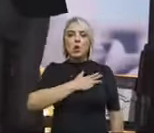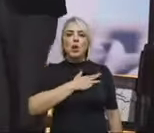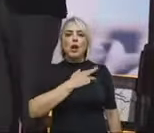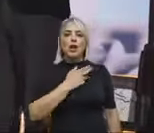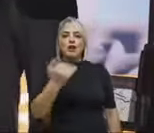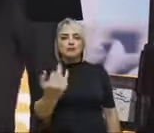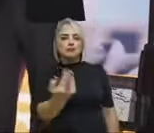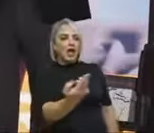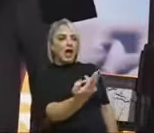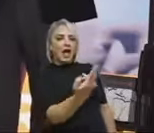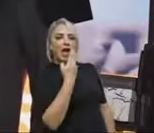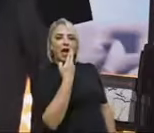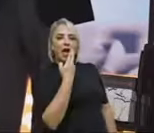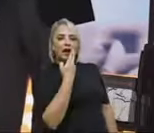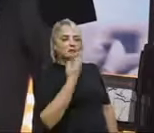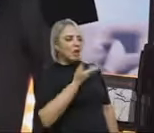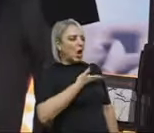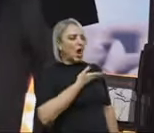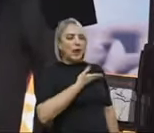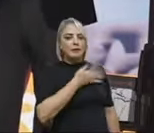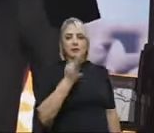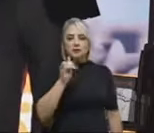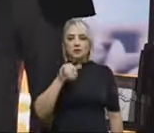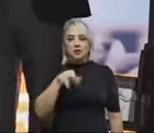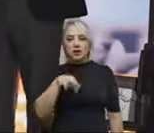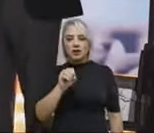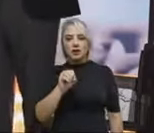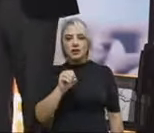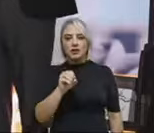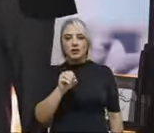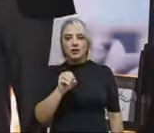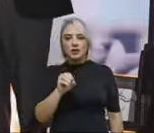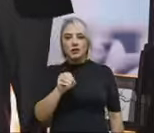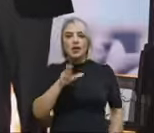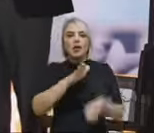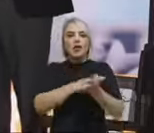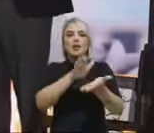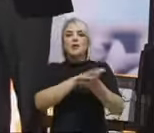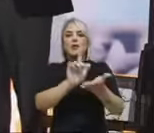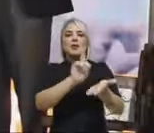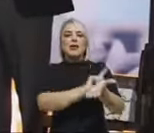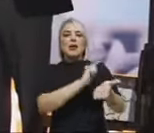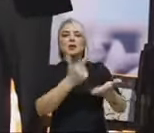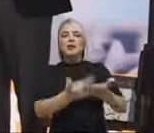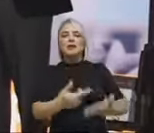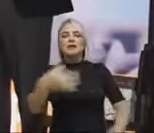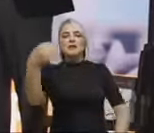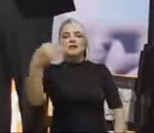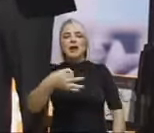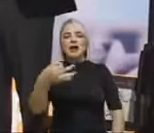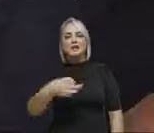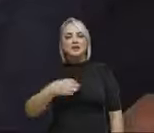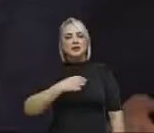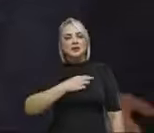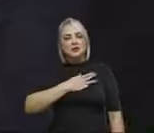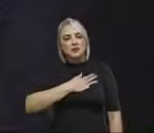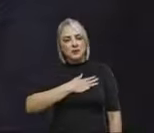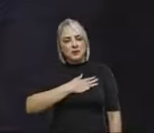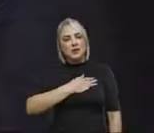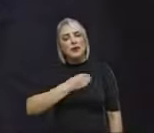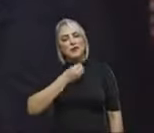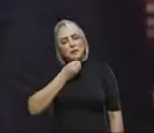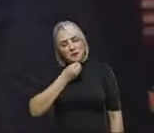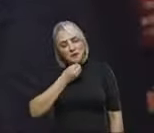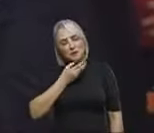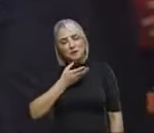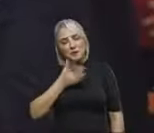deste meu amigo Fernando Moraes, que acabou de publicar um livro maravilhoso já sobre o Lula, que vale a pena lê-lo. Fernando